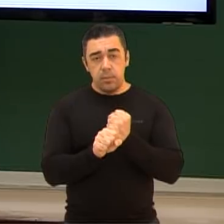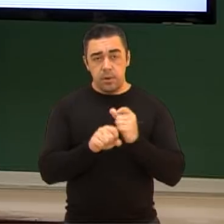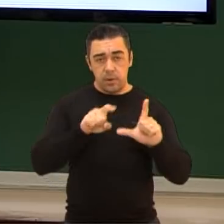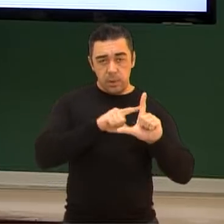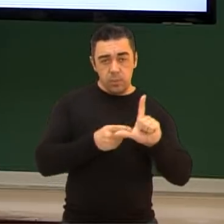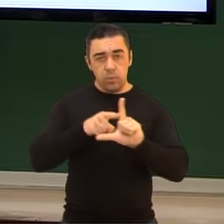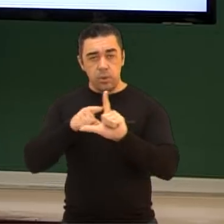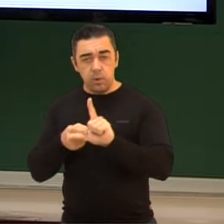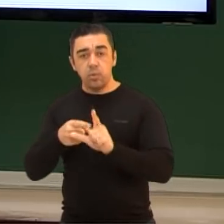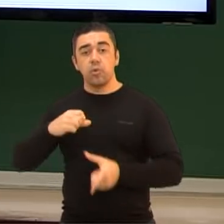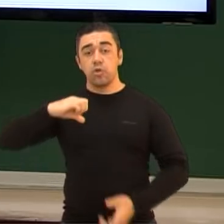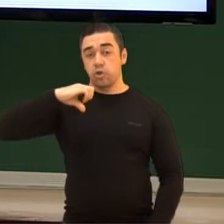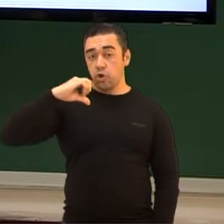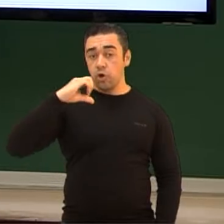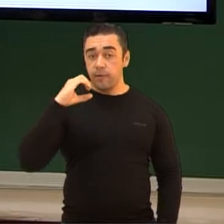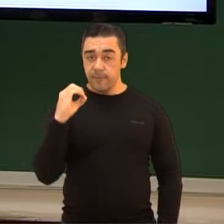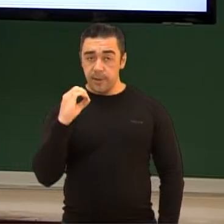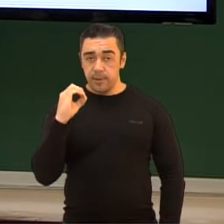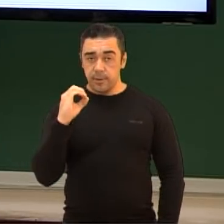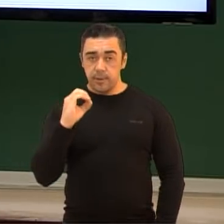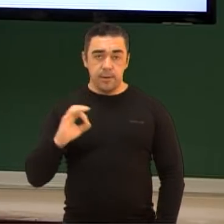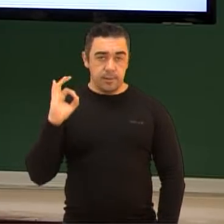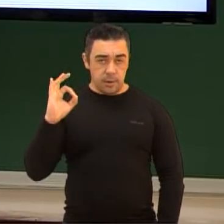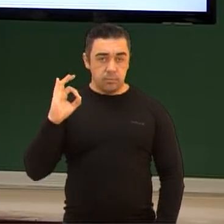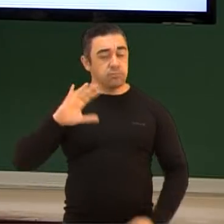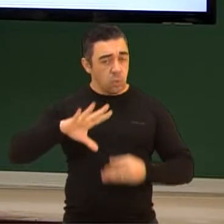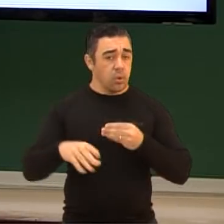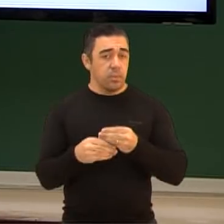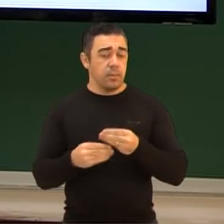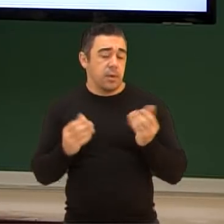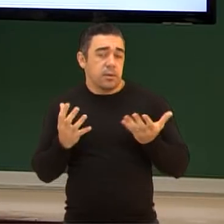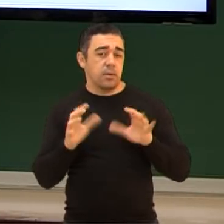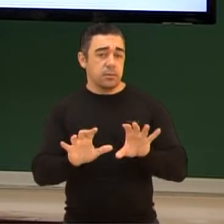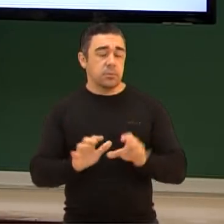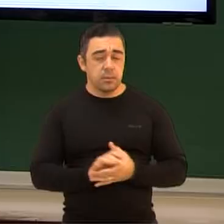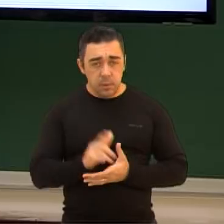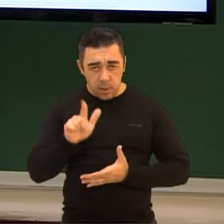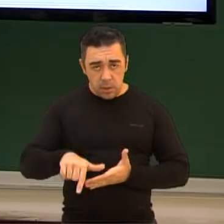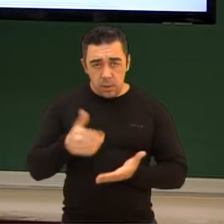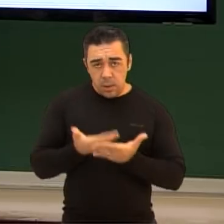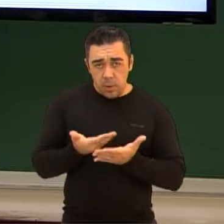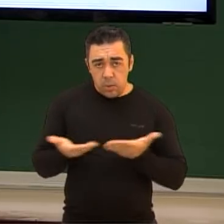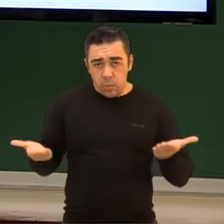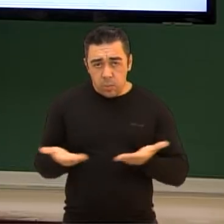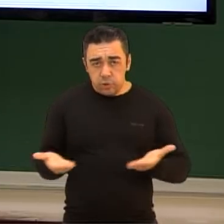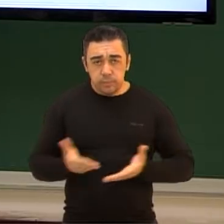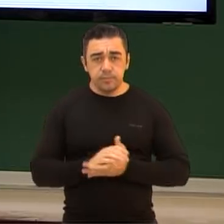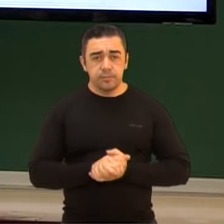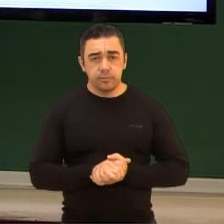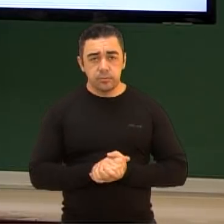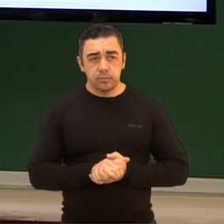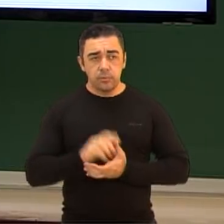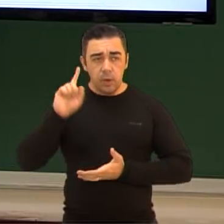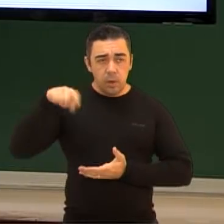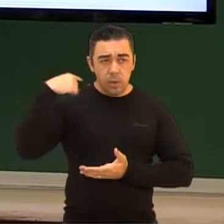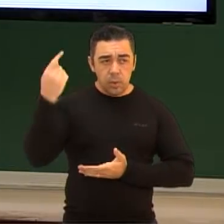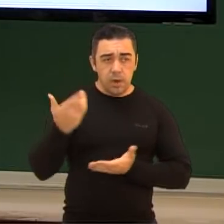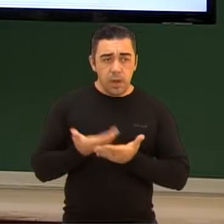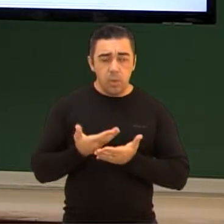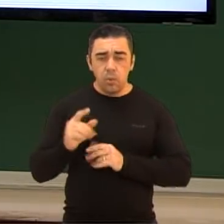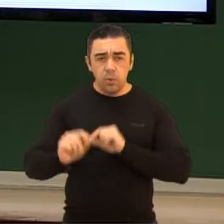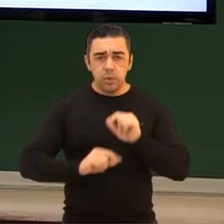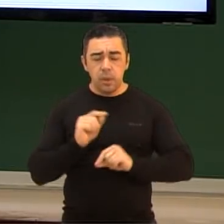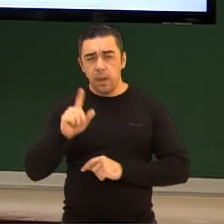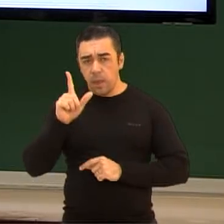resulta no ângulo de 90 graus. Foi isso que a gente fez nesta aula, né? E na próxima aula,